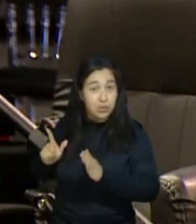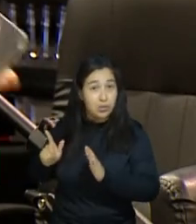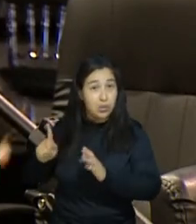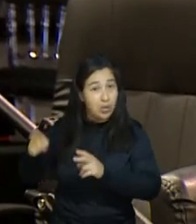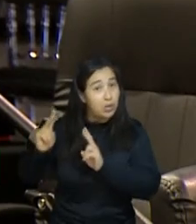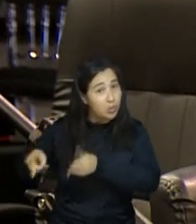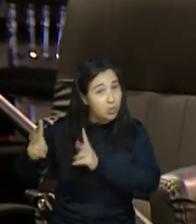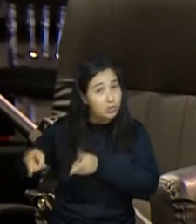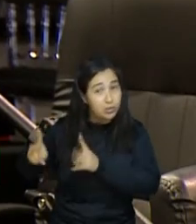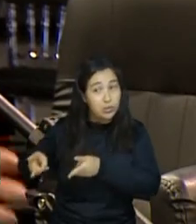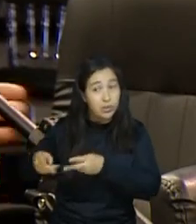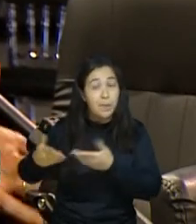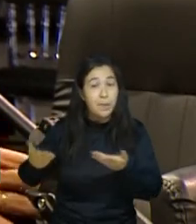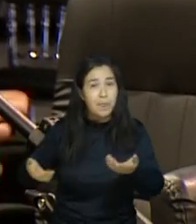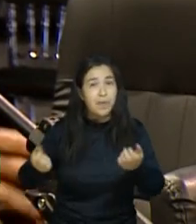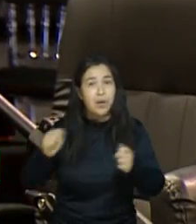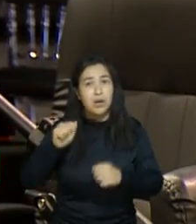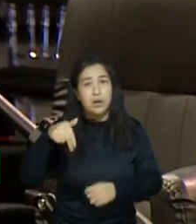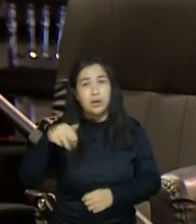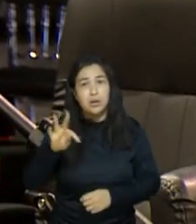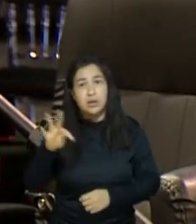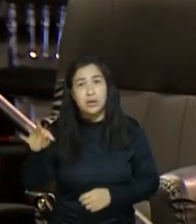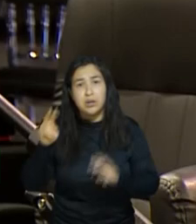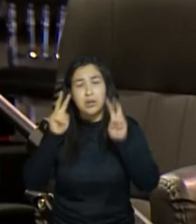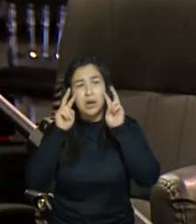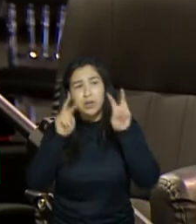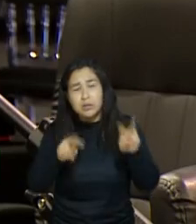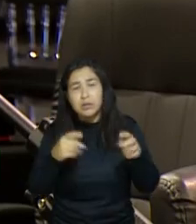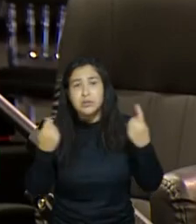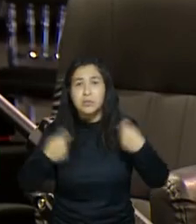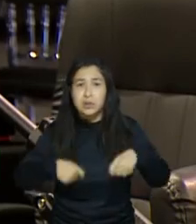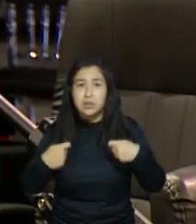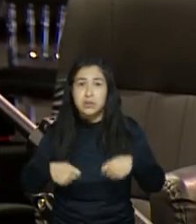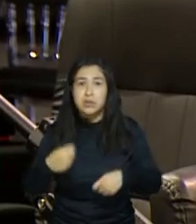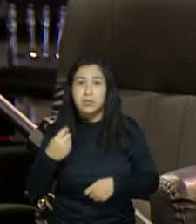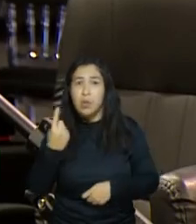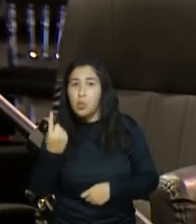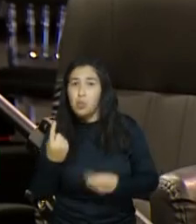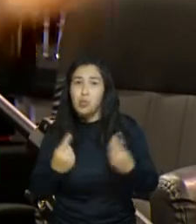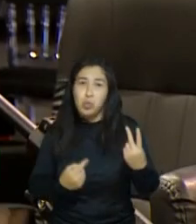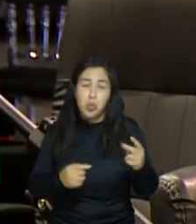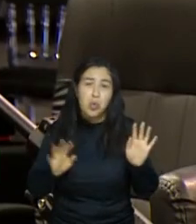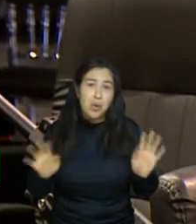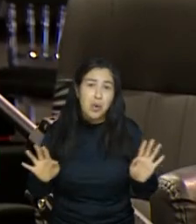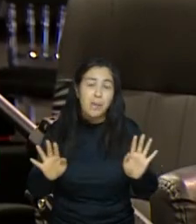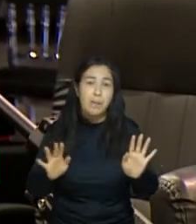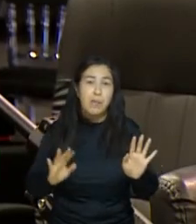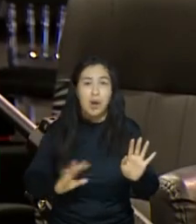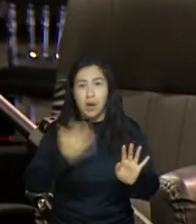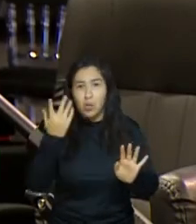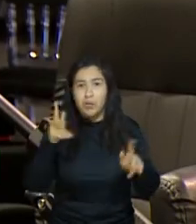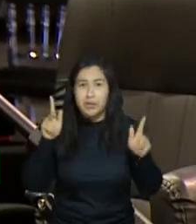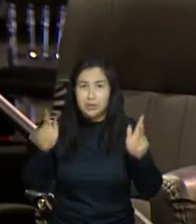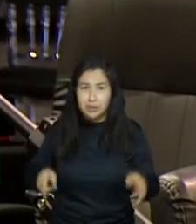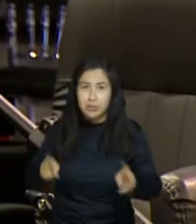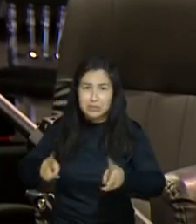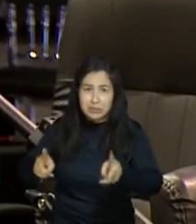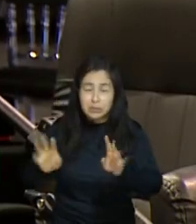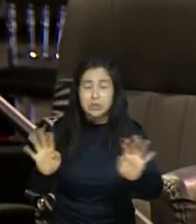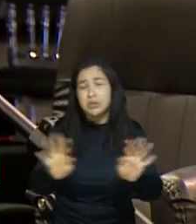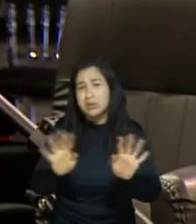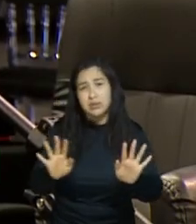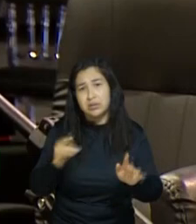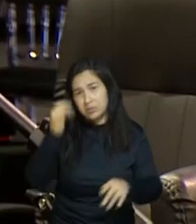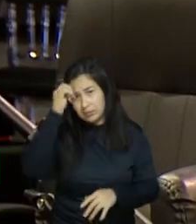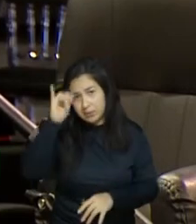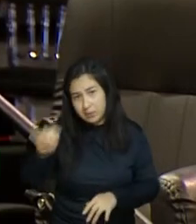NTT olhe esses casos, mesmo que tenha sido um caso ou dois isolados, né, para que não aconteça, para que possa chegar realmente, de fato,